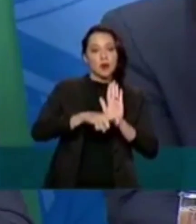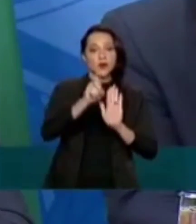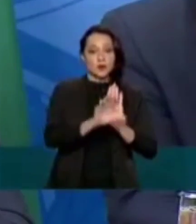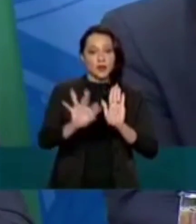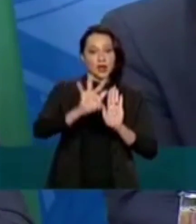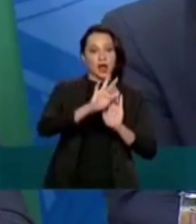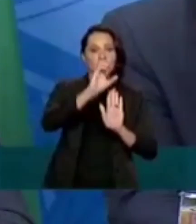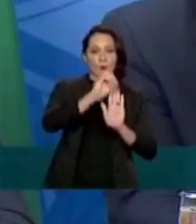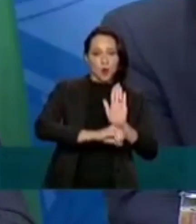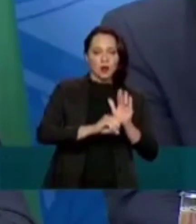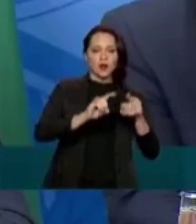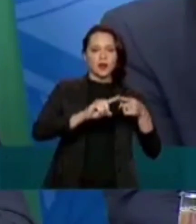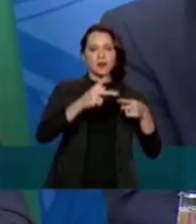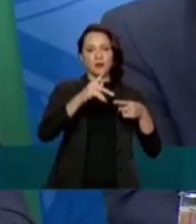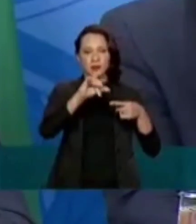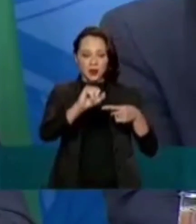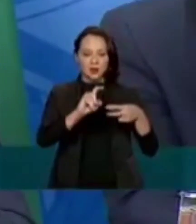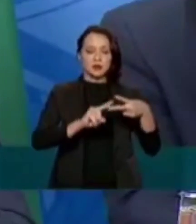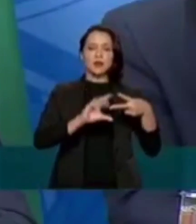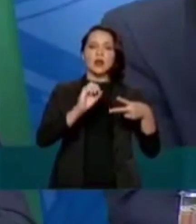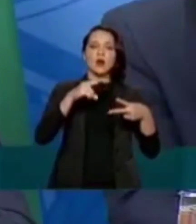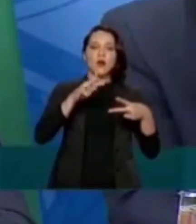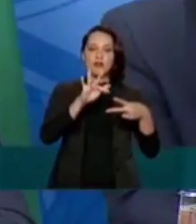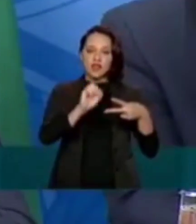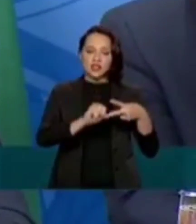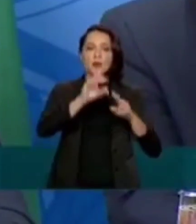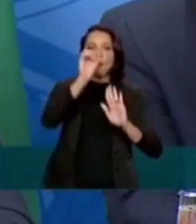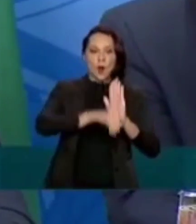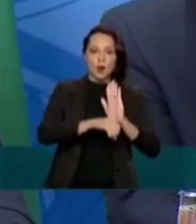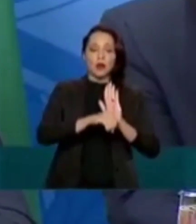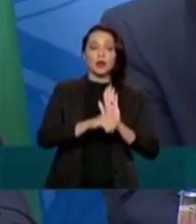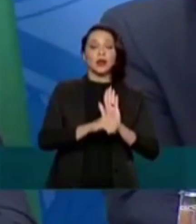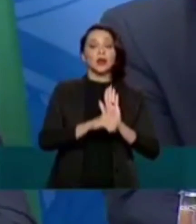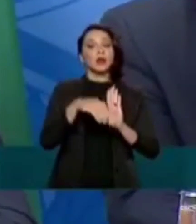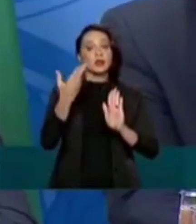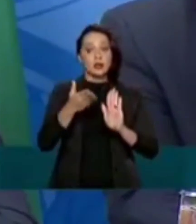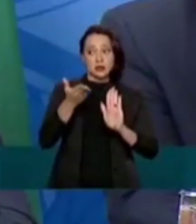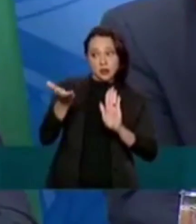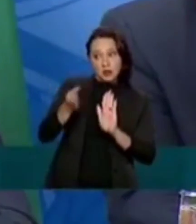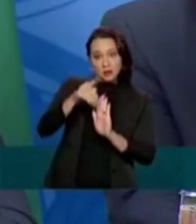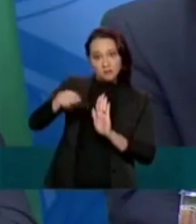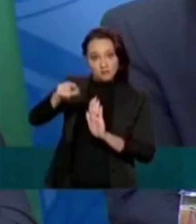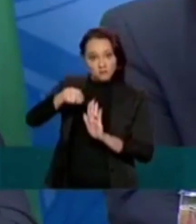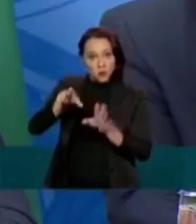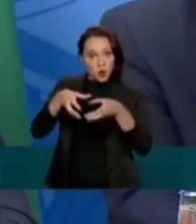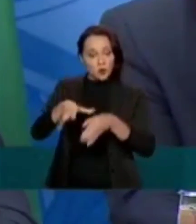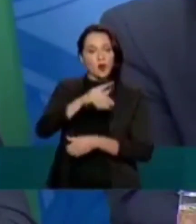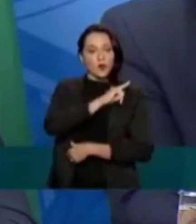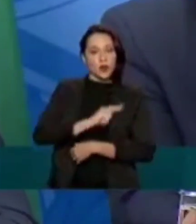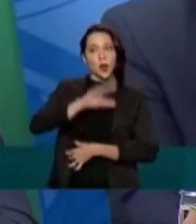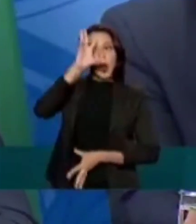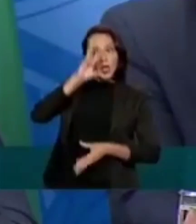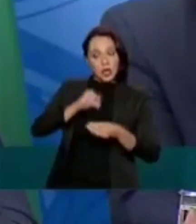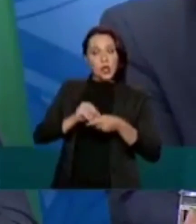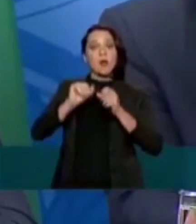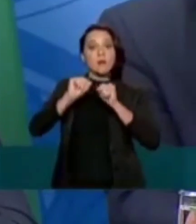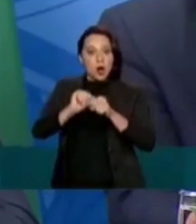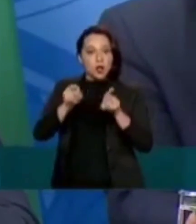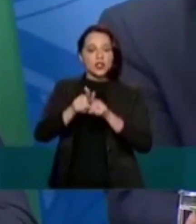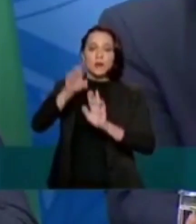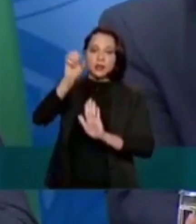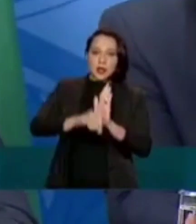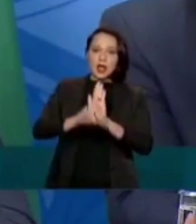federal PIS/COFINS desde o ano passado e desde que os senhores governadores entendam que possam também zerar o